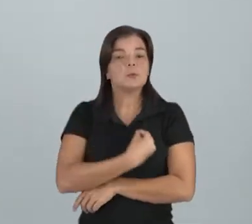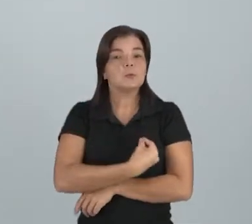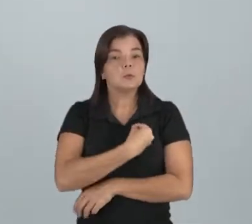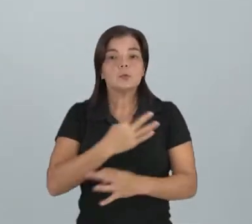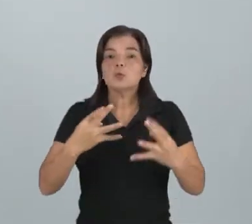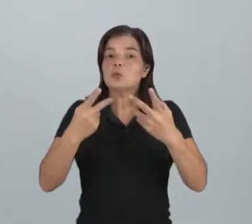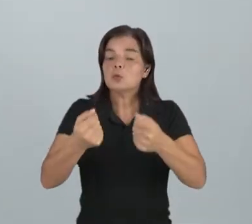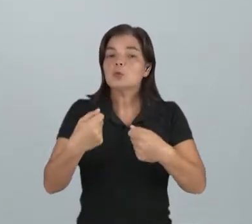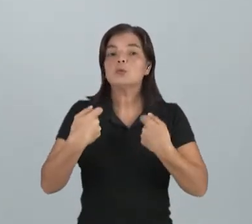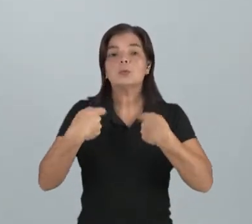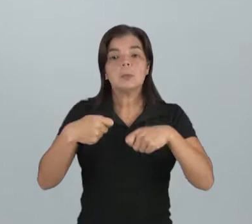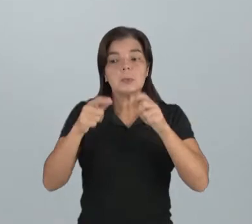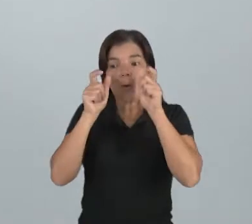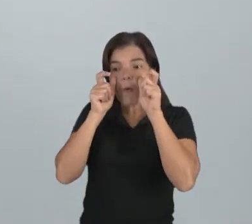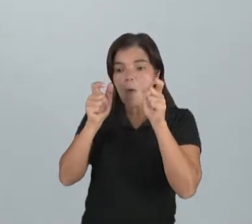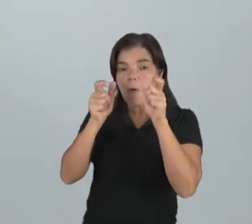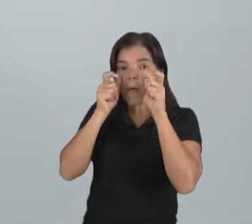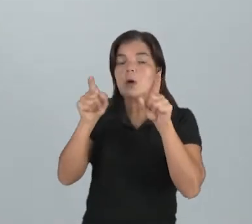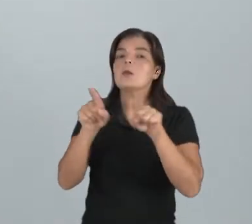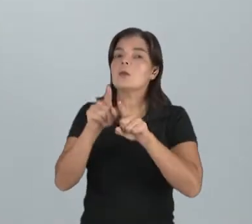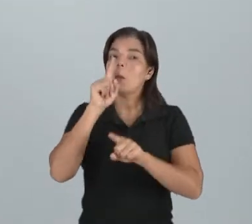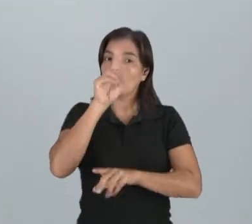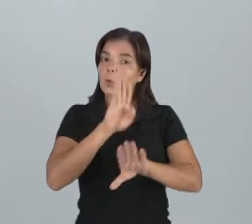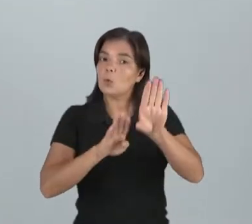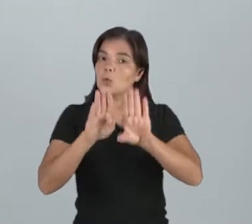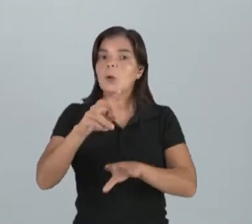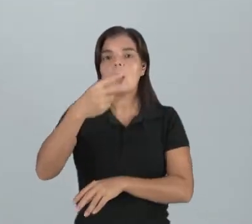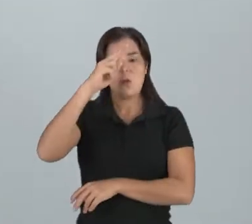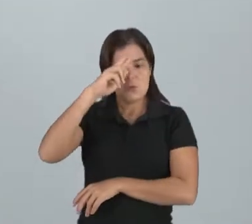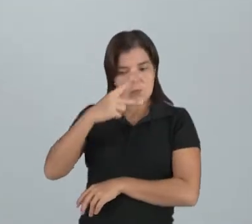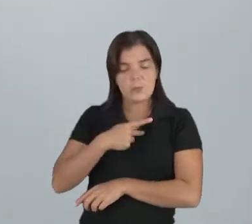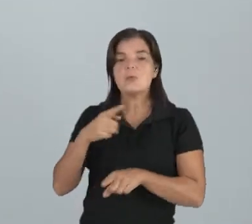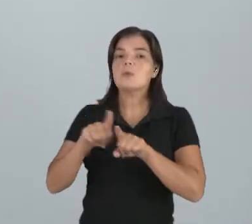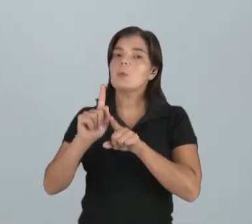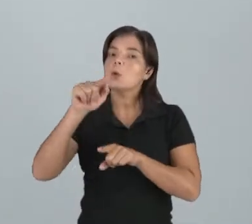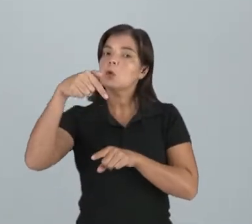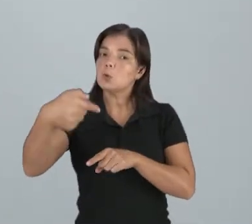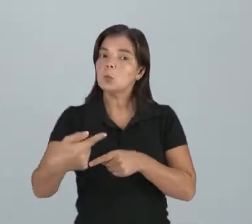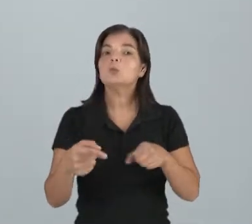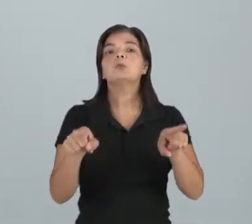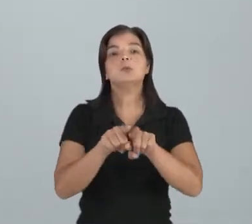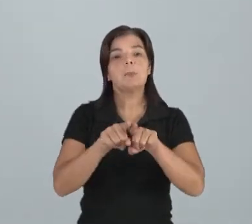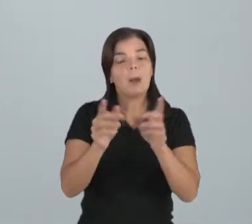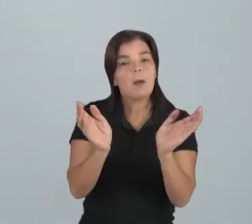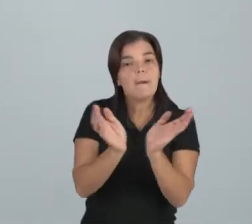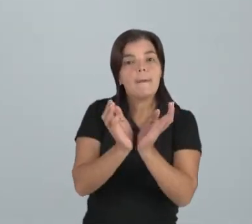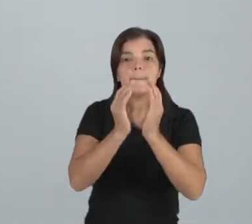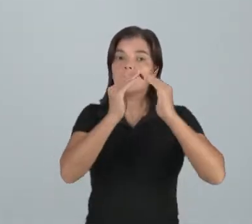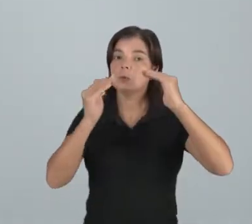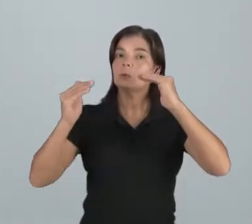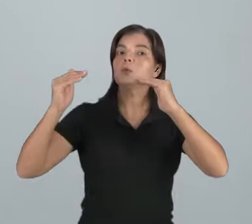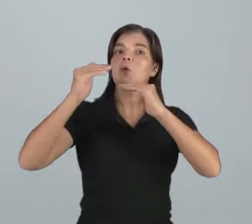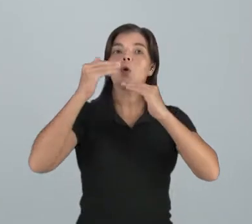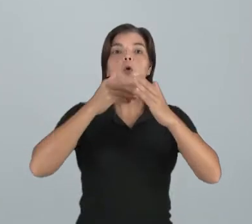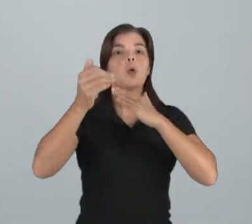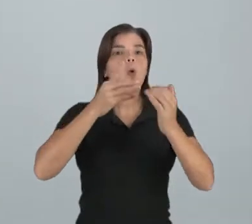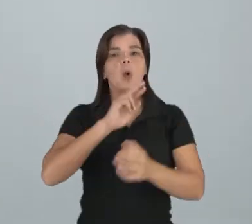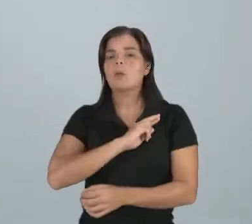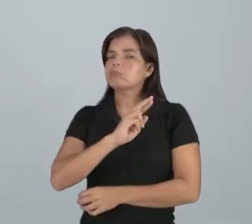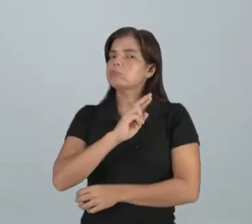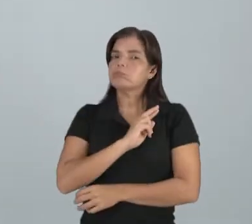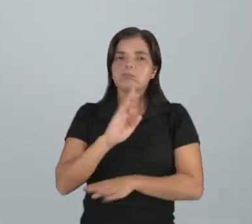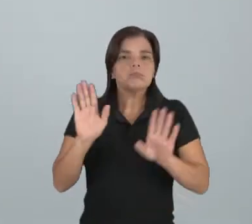têm que observar. E o cuidado de si e do outro e da coletividade está acima de qualquer